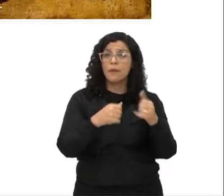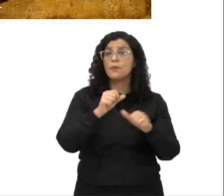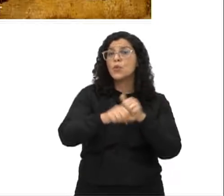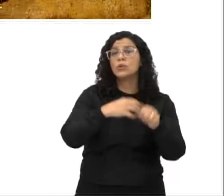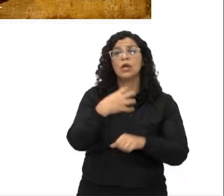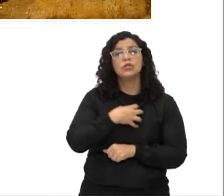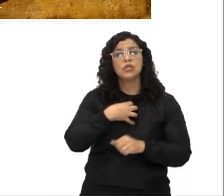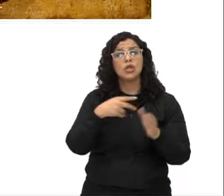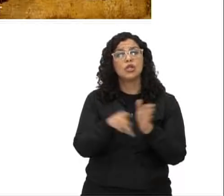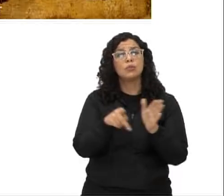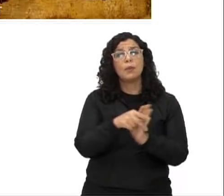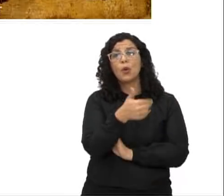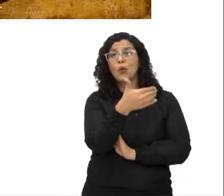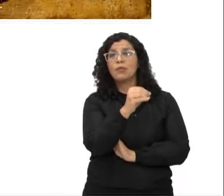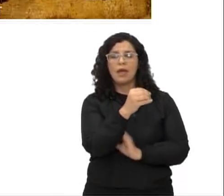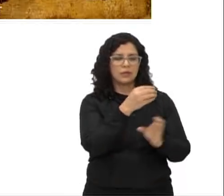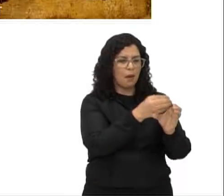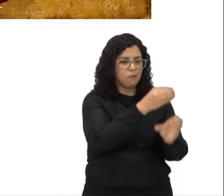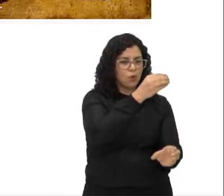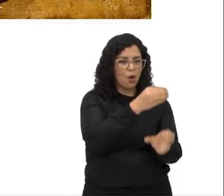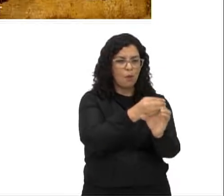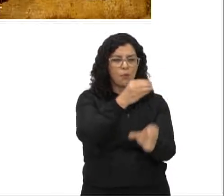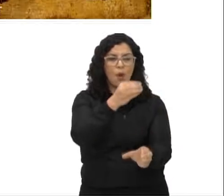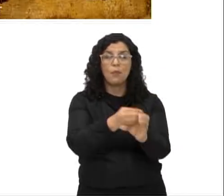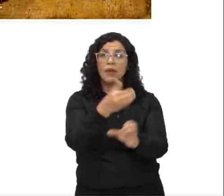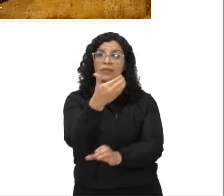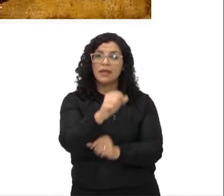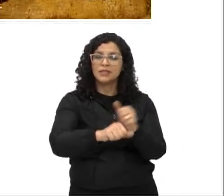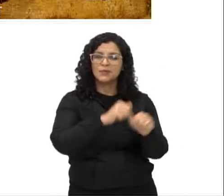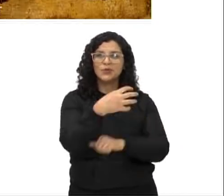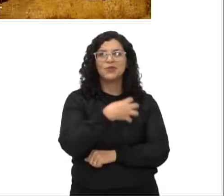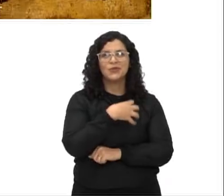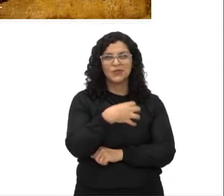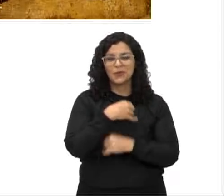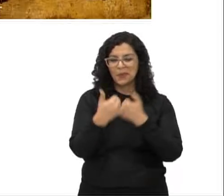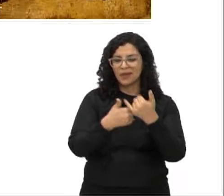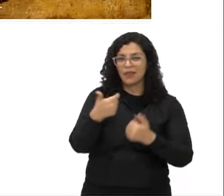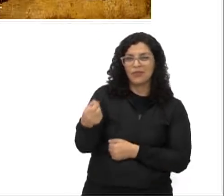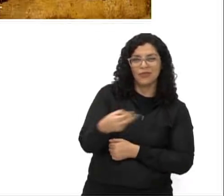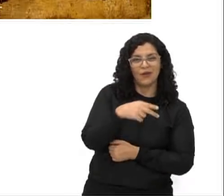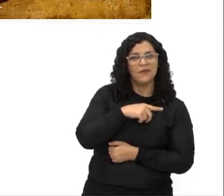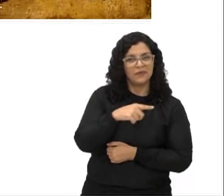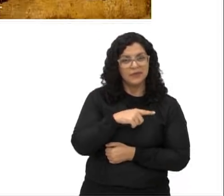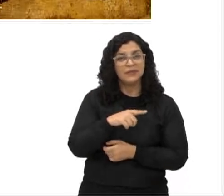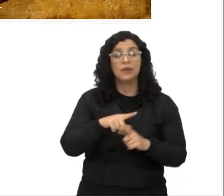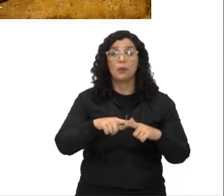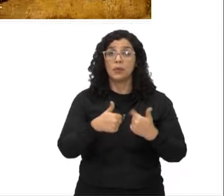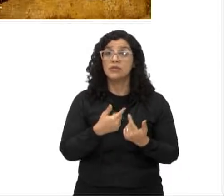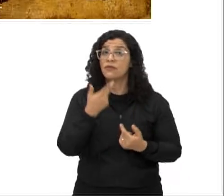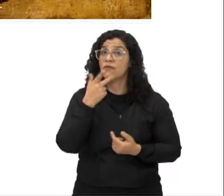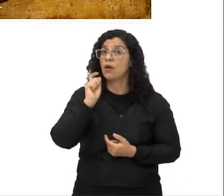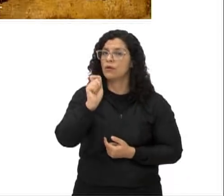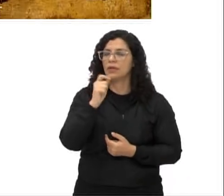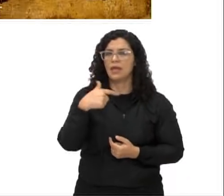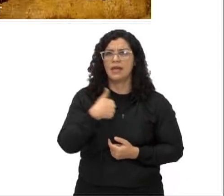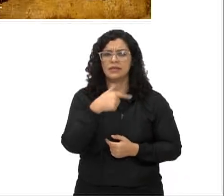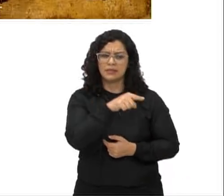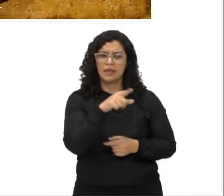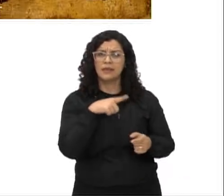o esporte com 10 pinos. Eles colocaram um pino a mais e, de repente, virou um novo jogo. Tá? O que se afirma é que